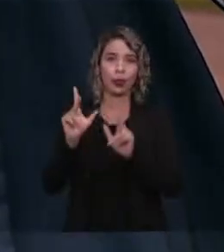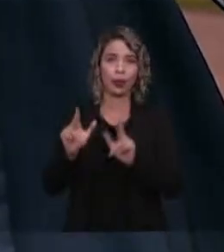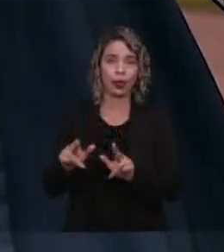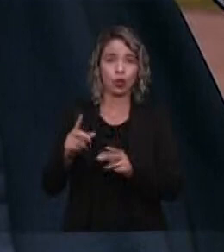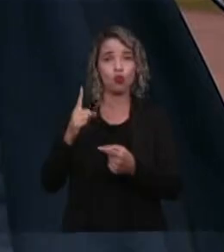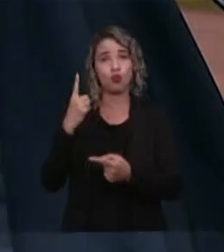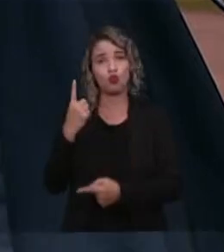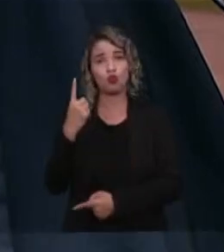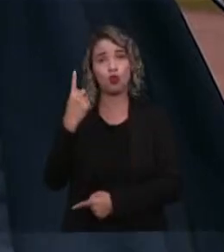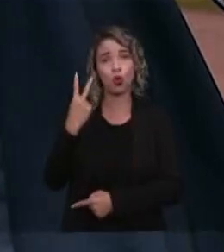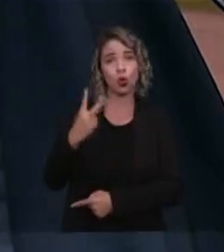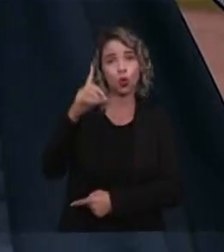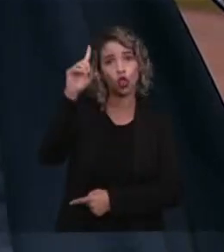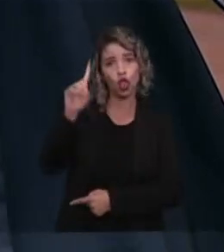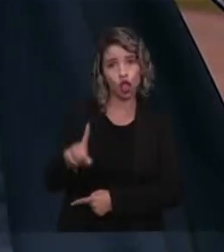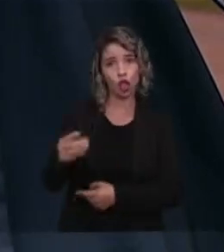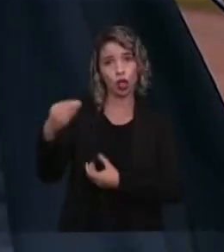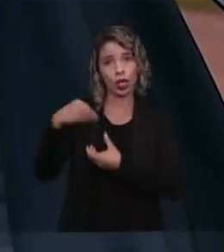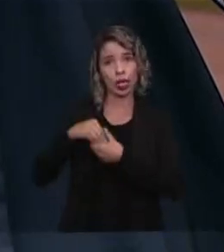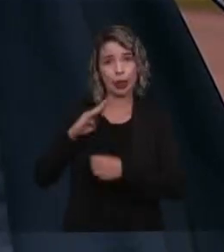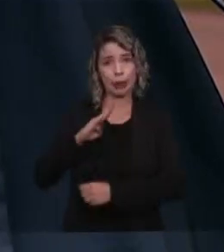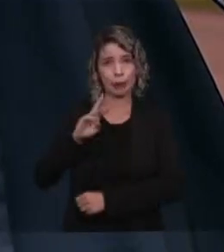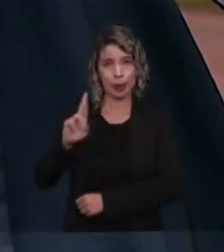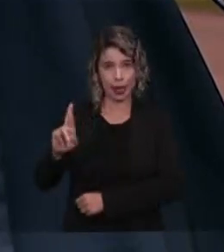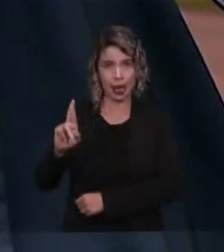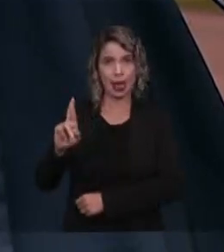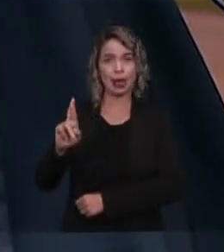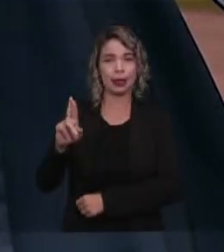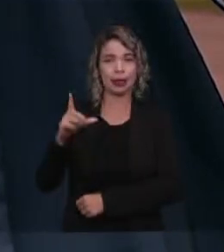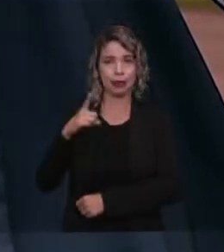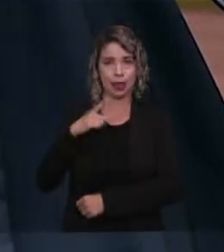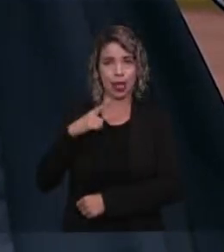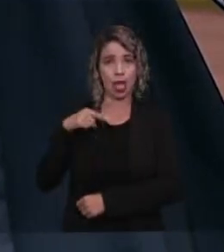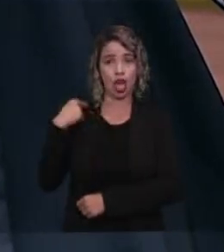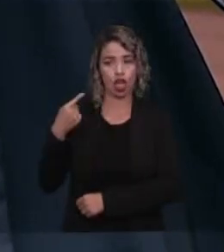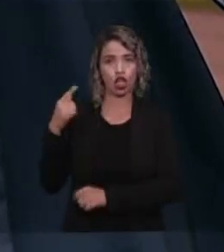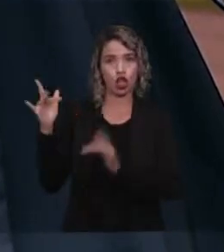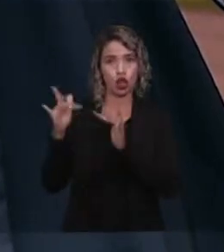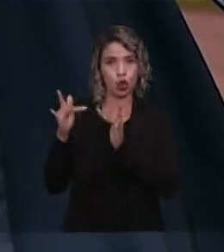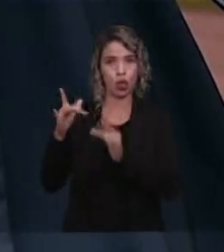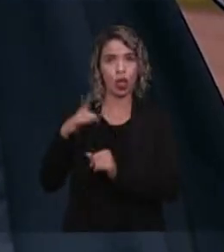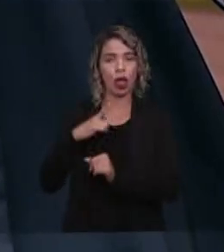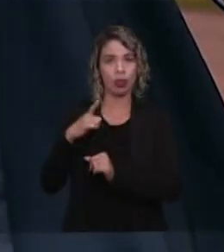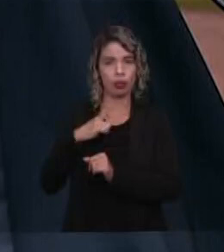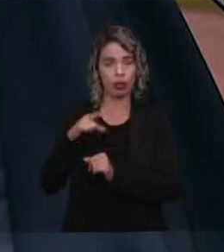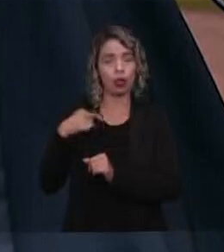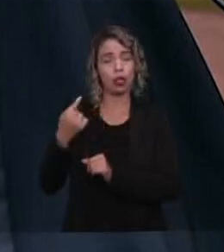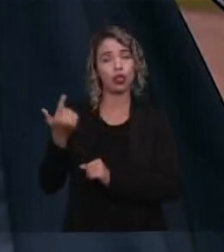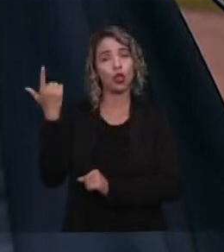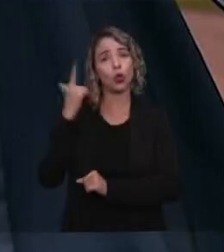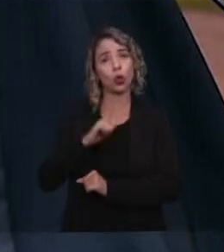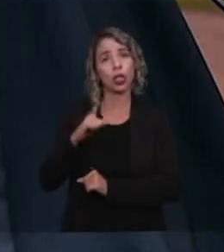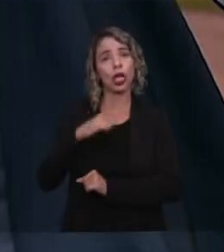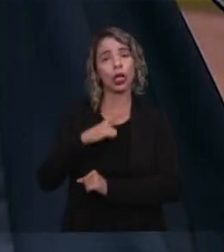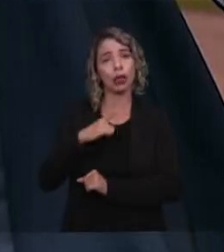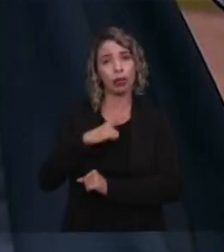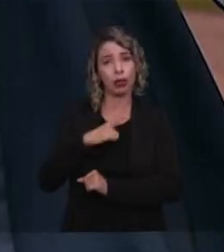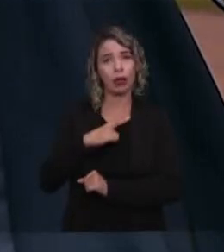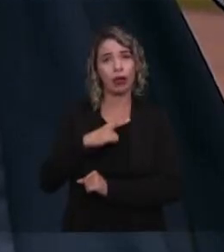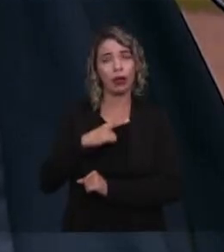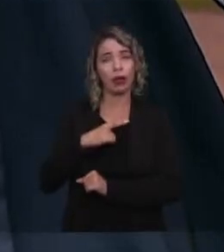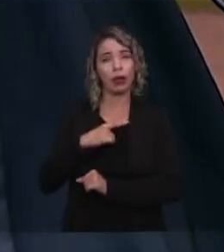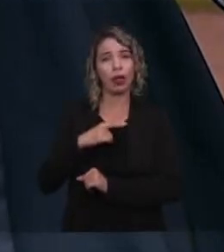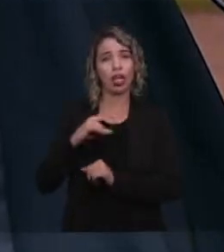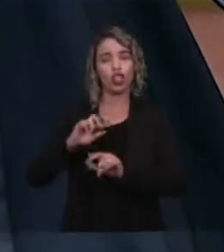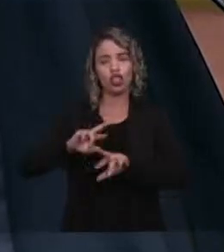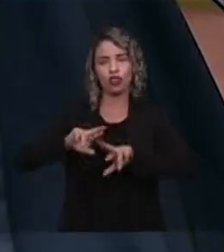uma ou duas diretorias dentro da BR Distribuidora nas quais temos acesso e ascendência que podemos conseguir para UTC um pacote de